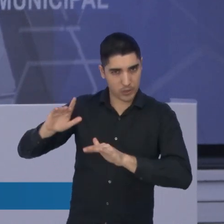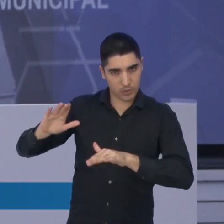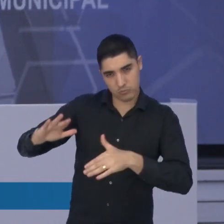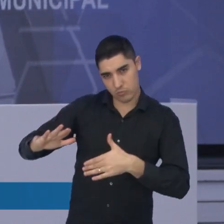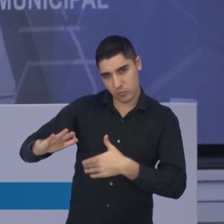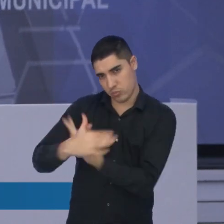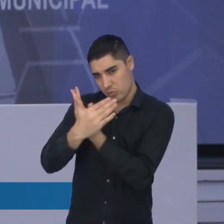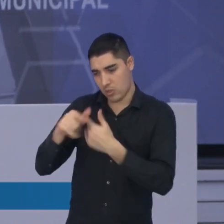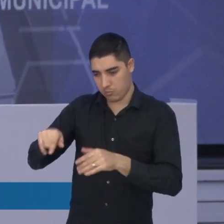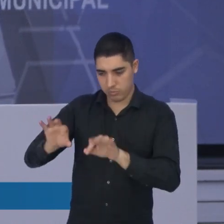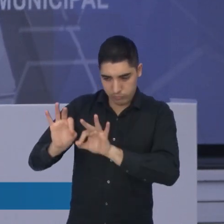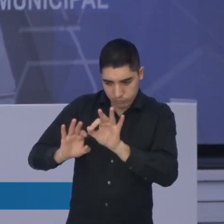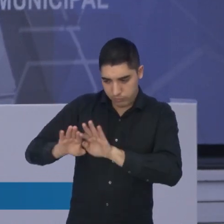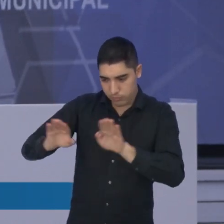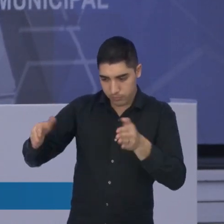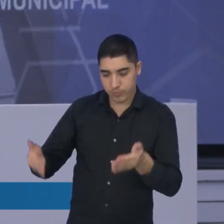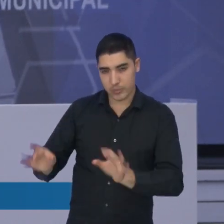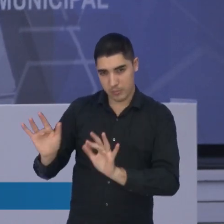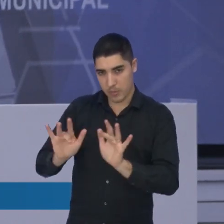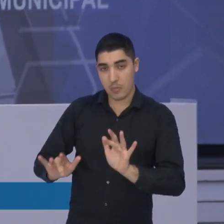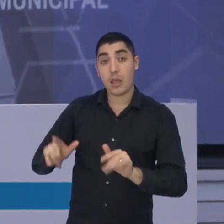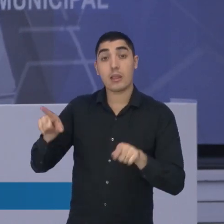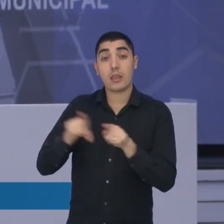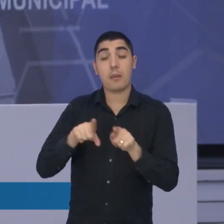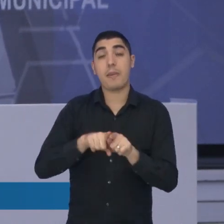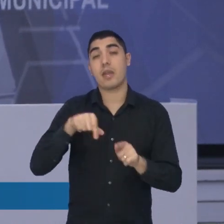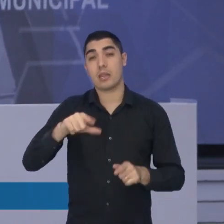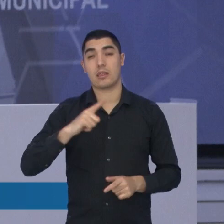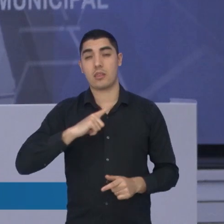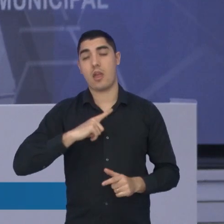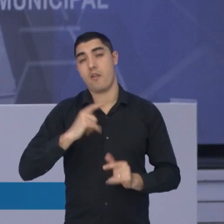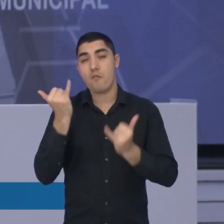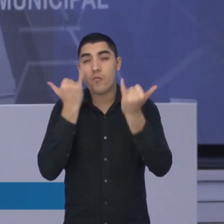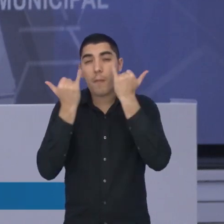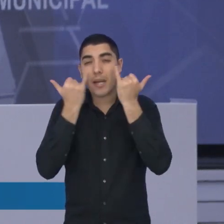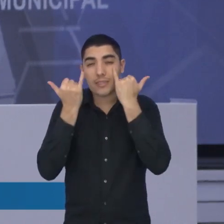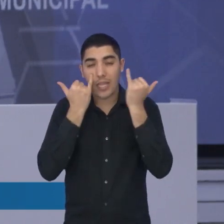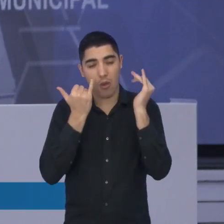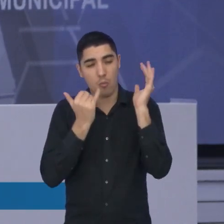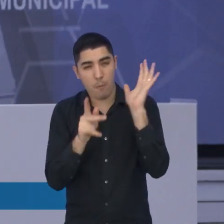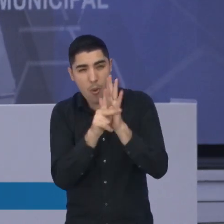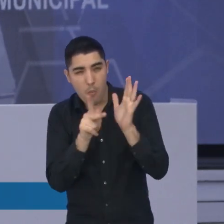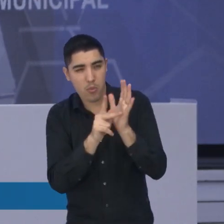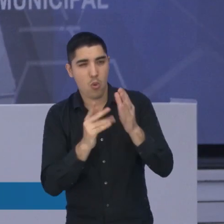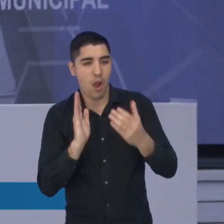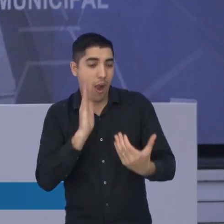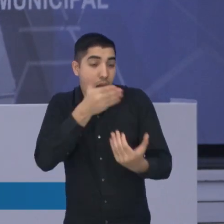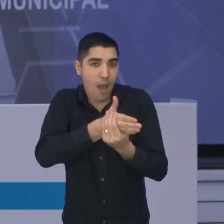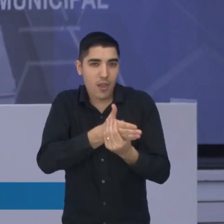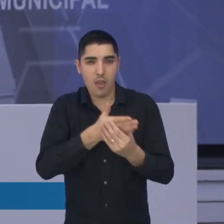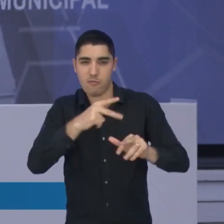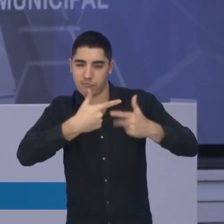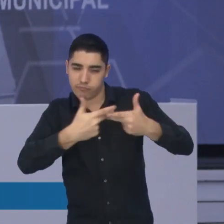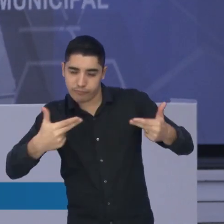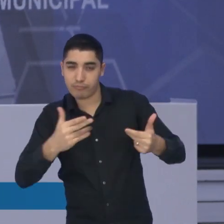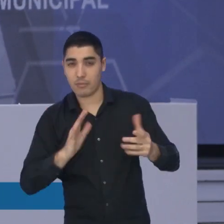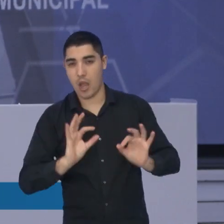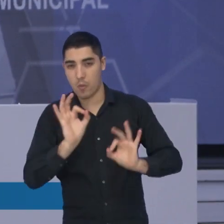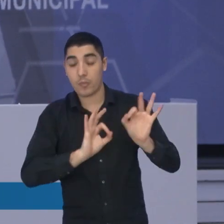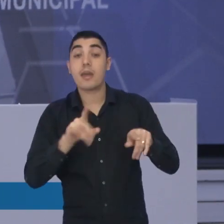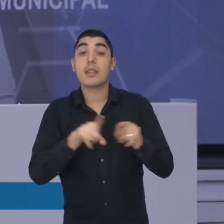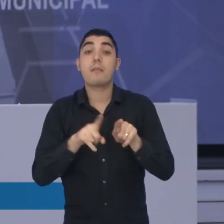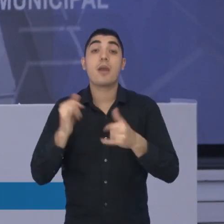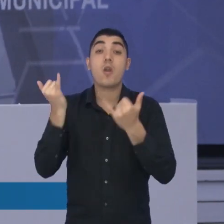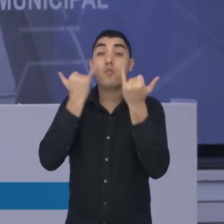diferente critério, revisões no arquivo do livro que renderam sugestões valiosas. E a diagramação ficou para o André